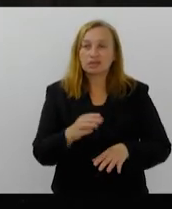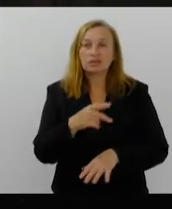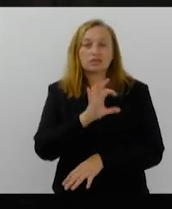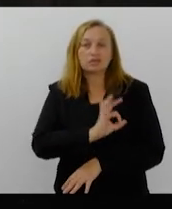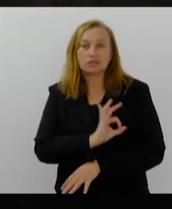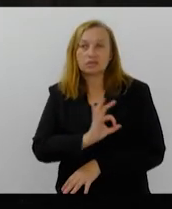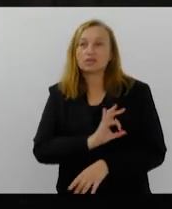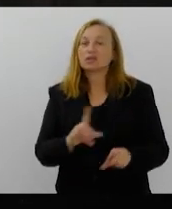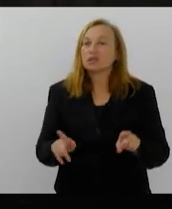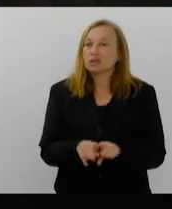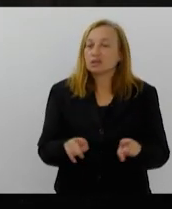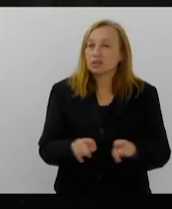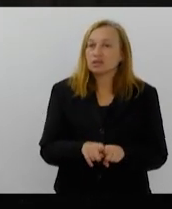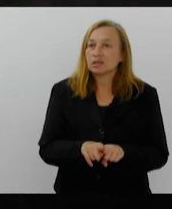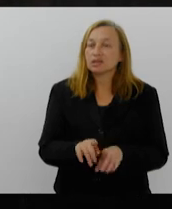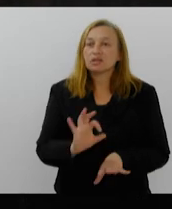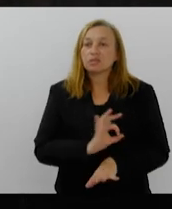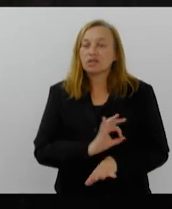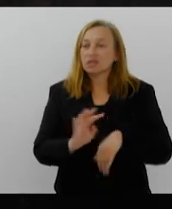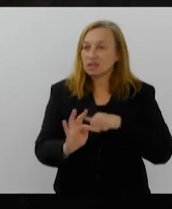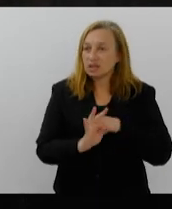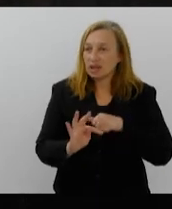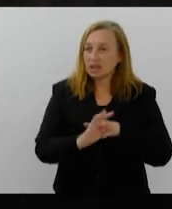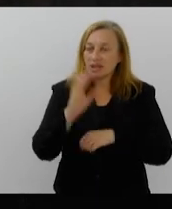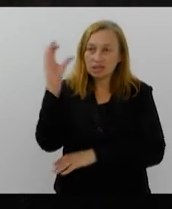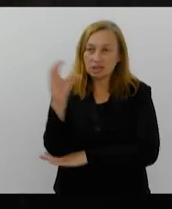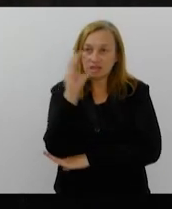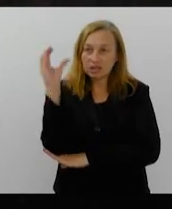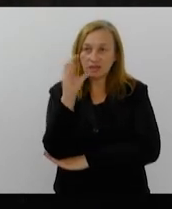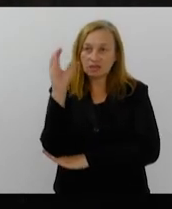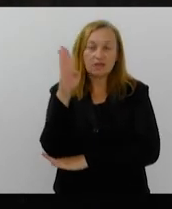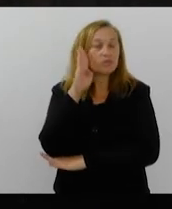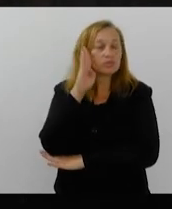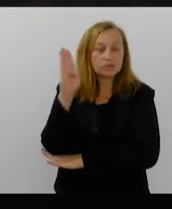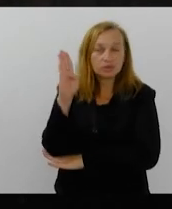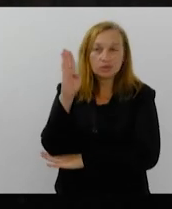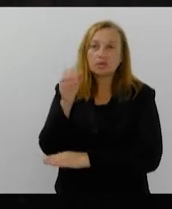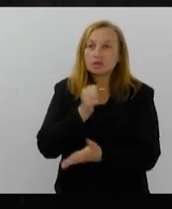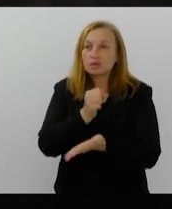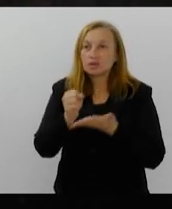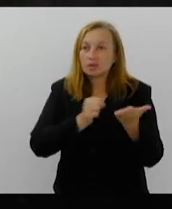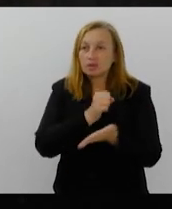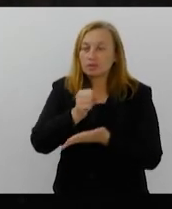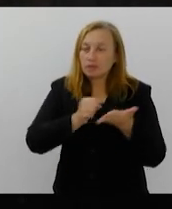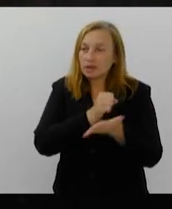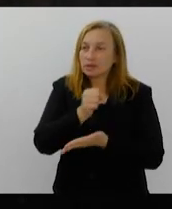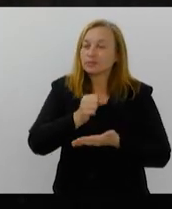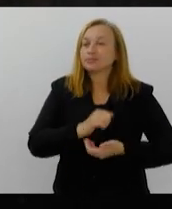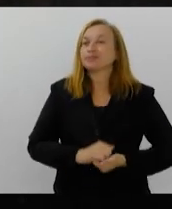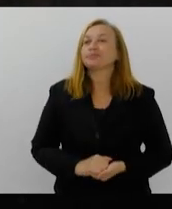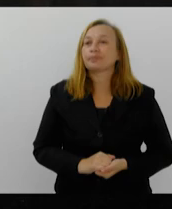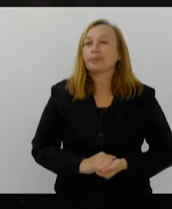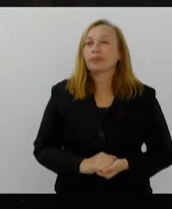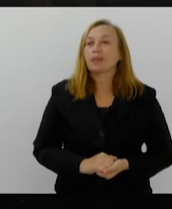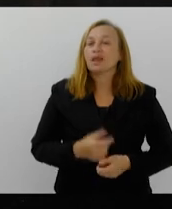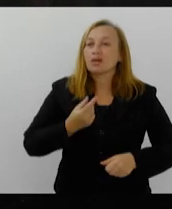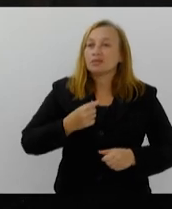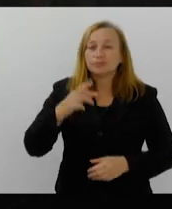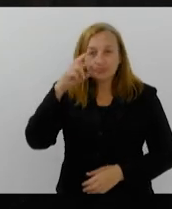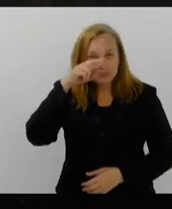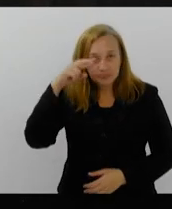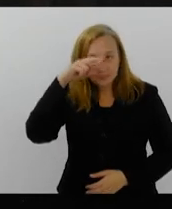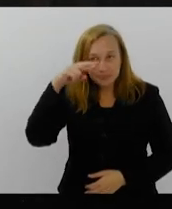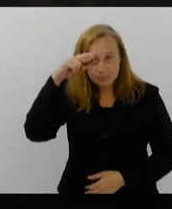também, sobretudo, na polícia técnico-científica, que é um braço basilar, né, das investigações